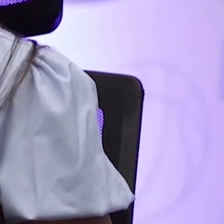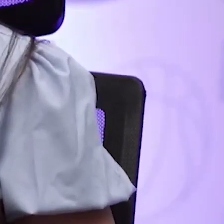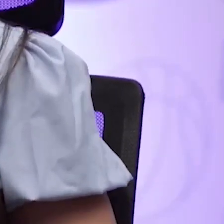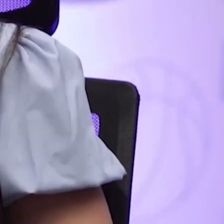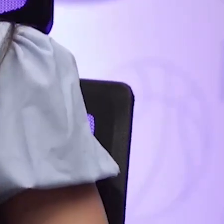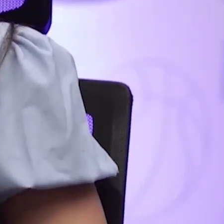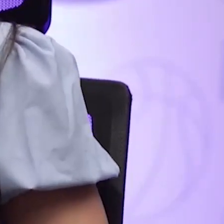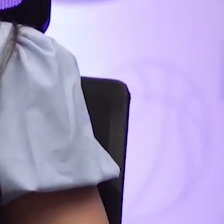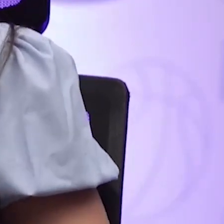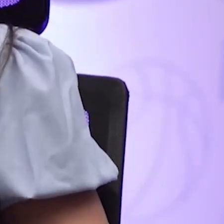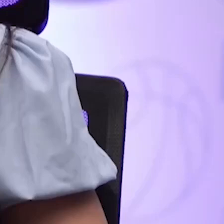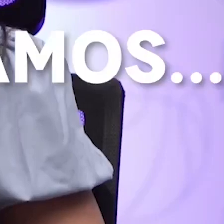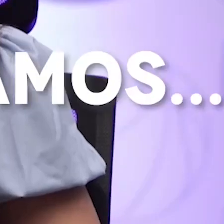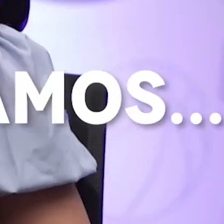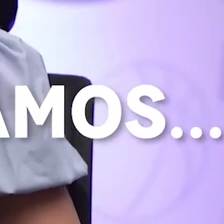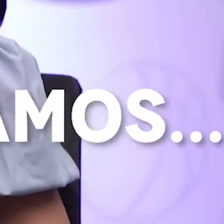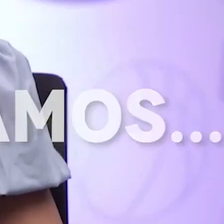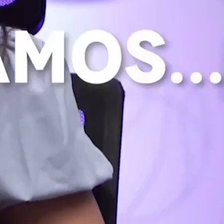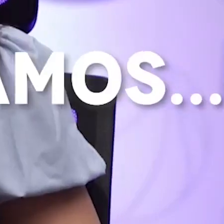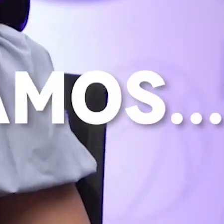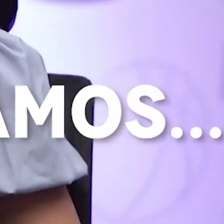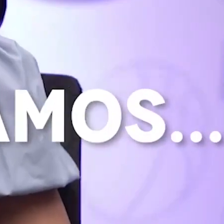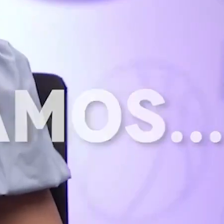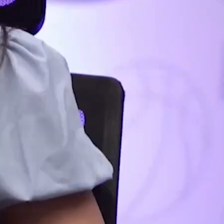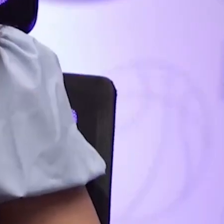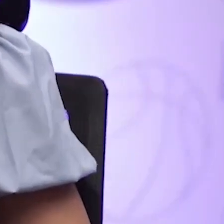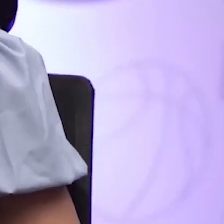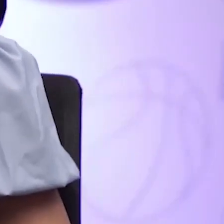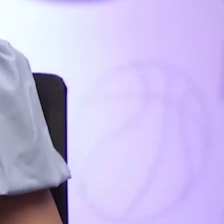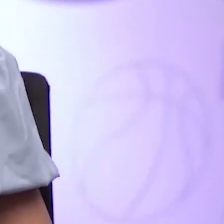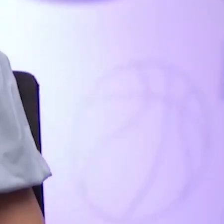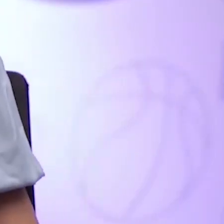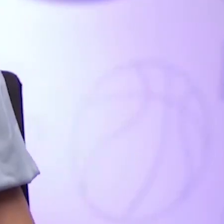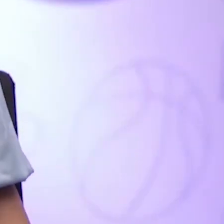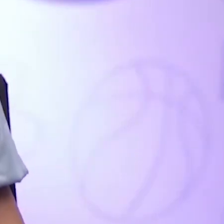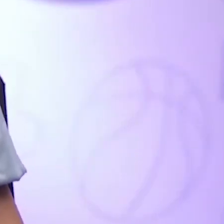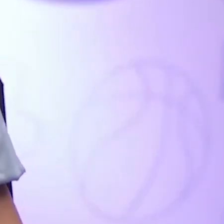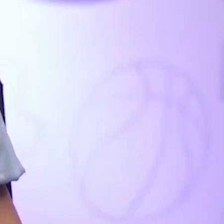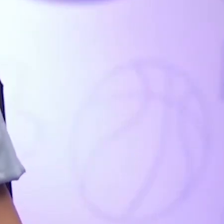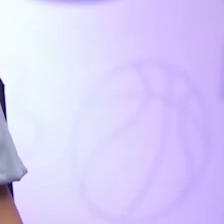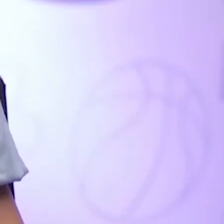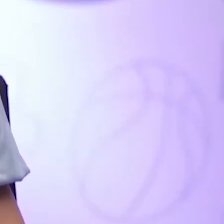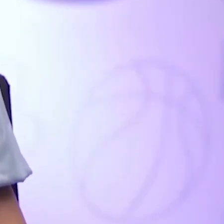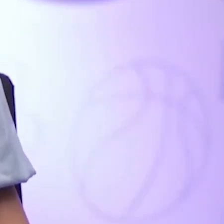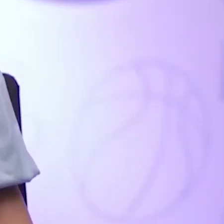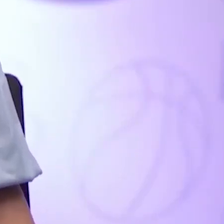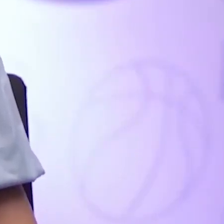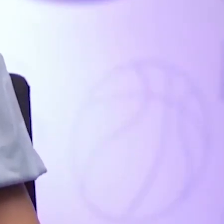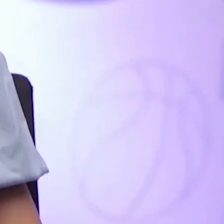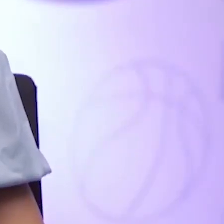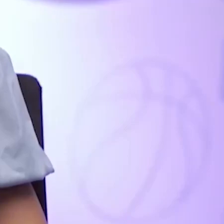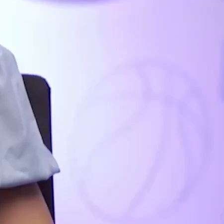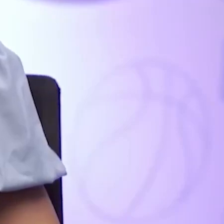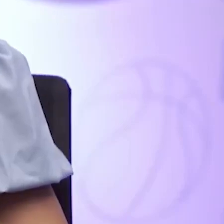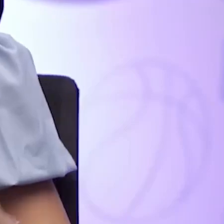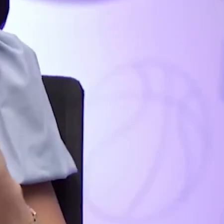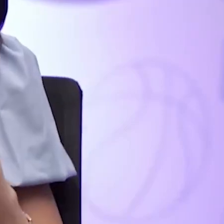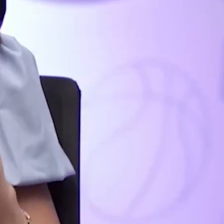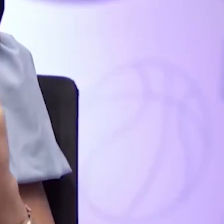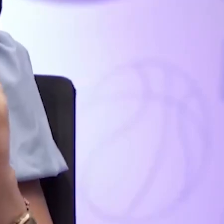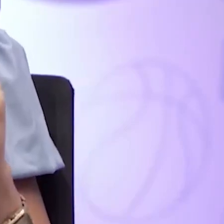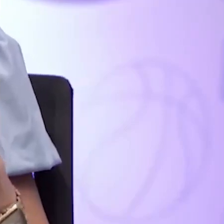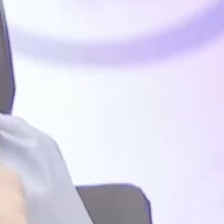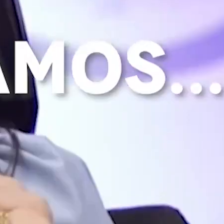obrigado. É isso, pessoal. Finalizamos mais um episódio do Papo de Recreio, né? Até o próximo.